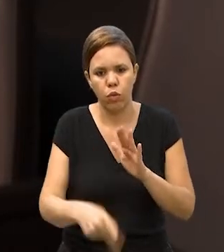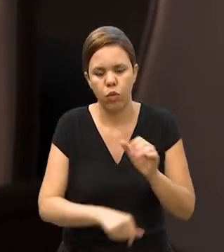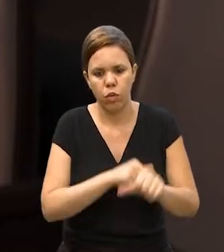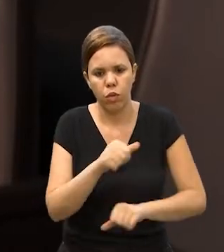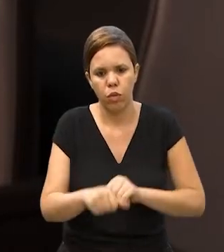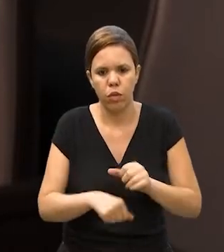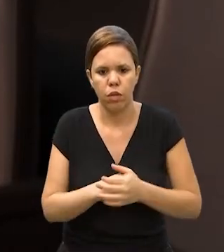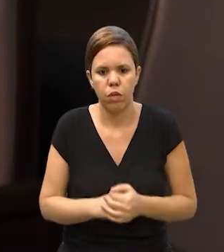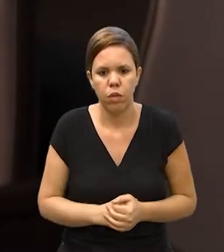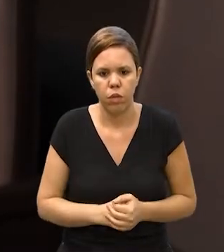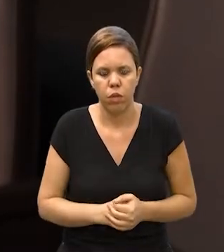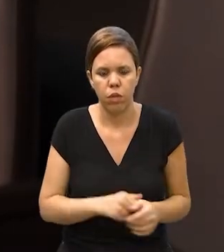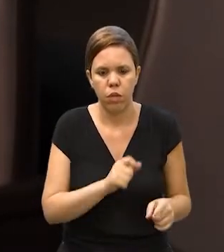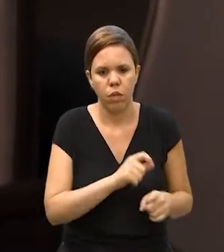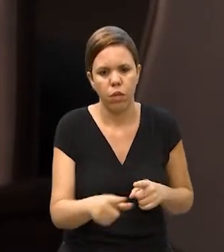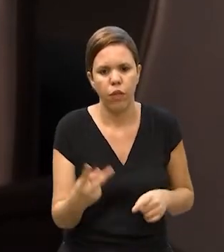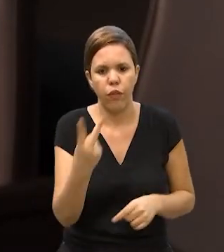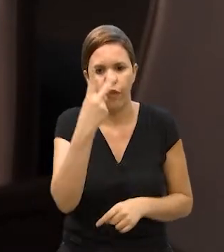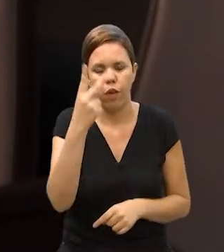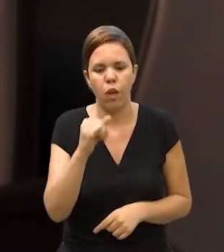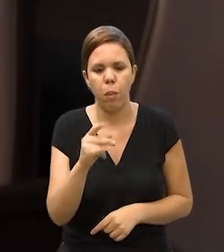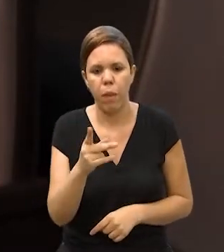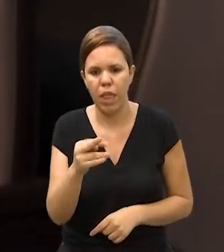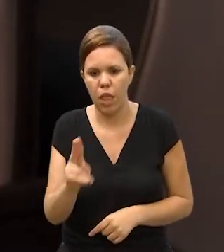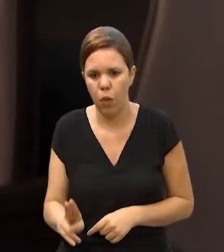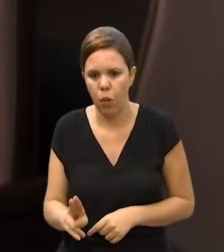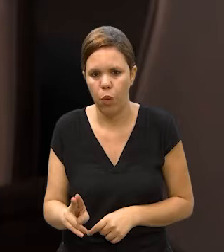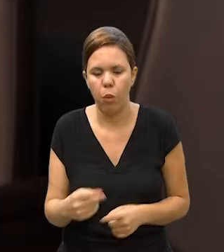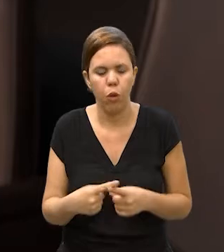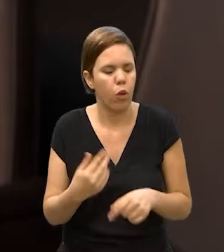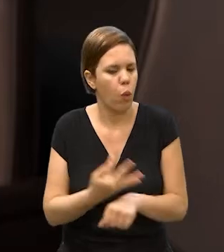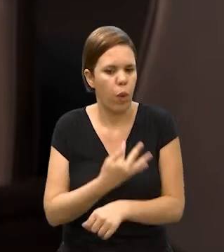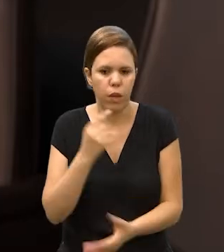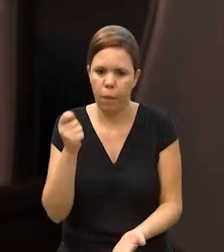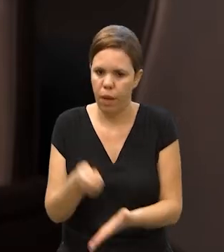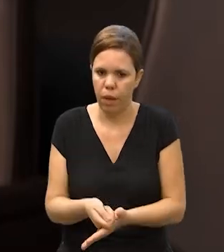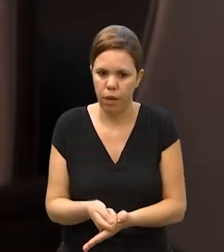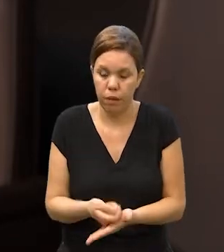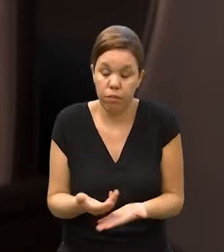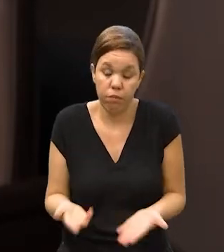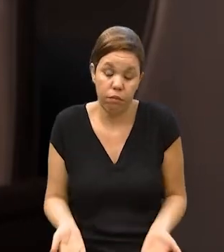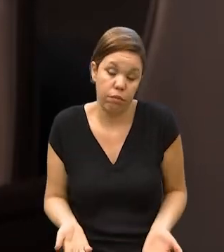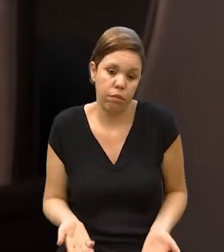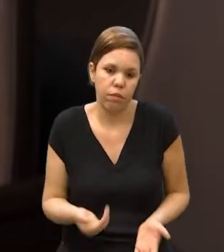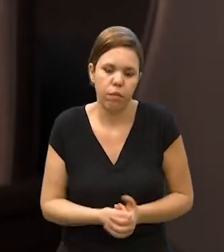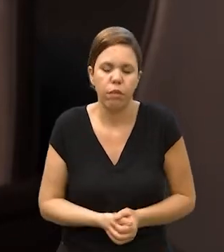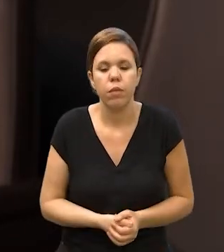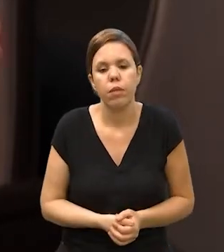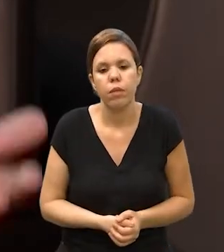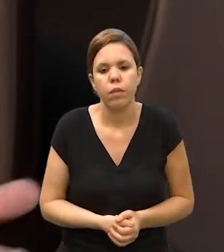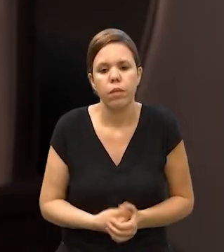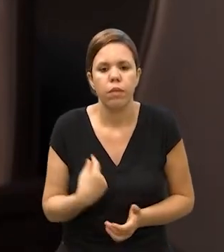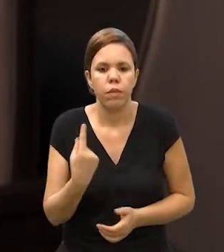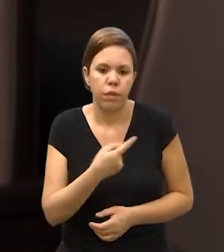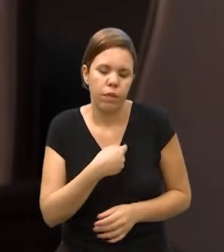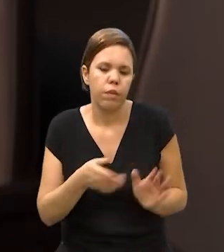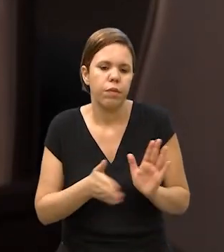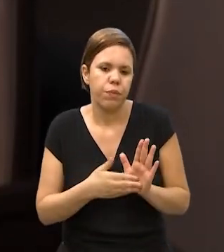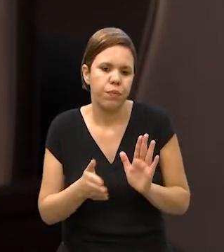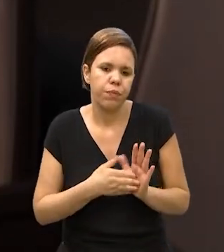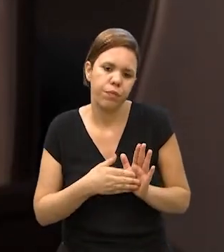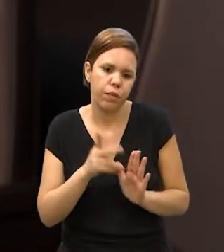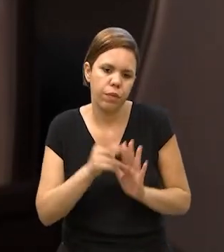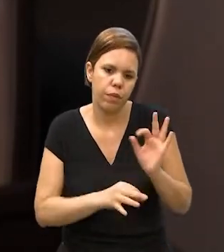trocando a locação pelo valor do IPTU, porque ele não aguenta pagar. Então, assim, inclusive nós